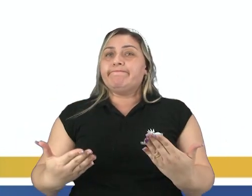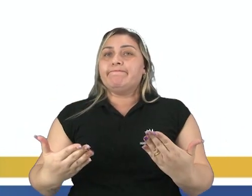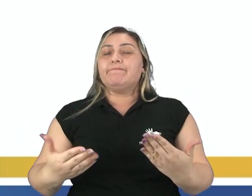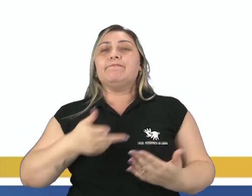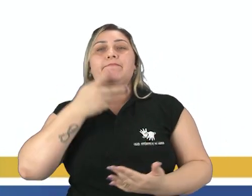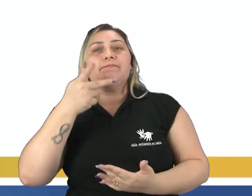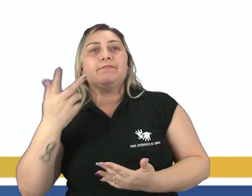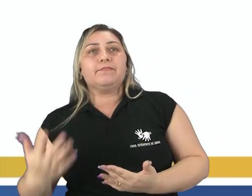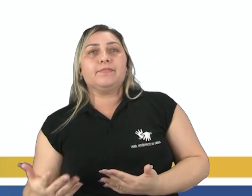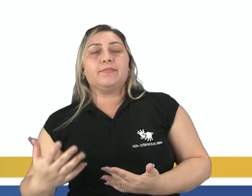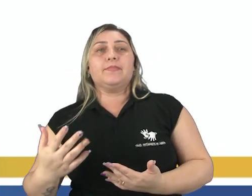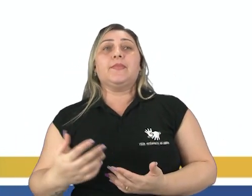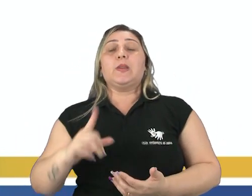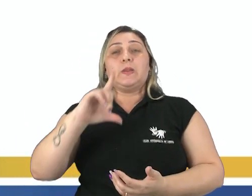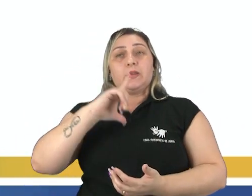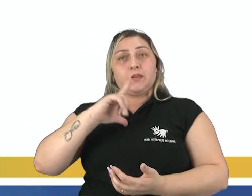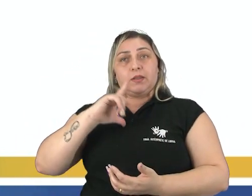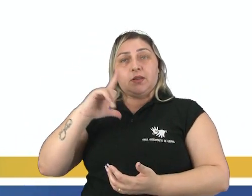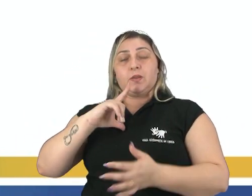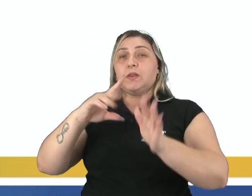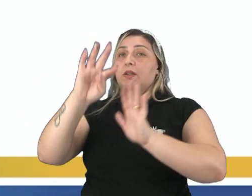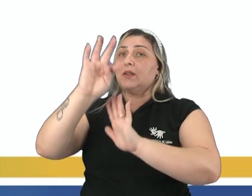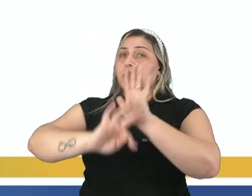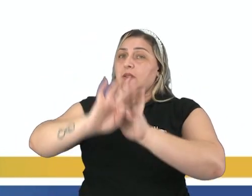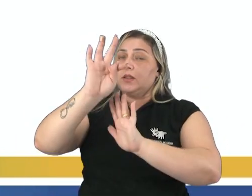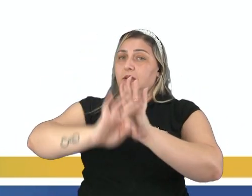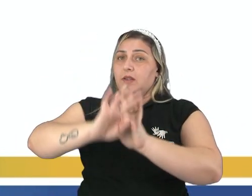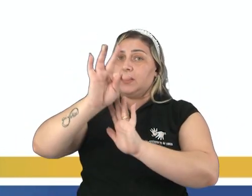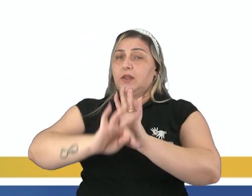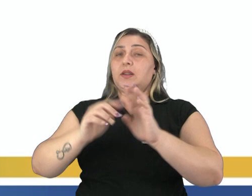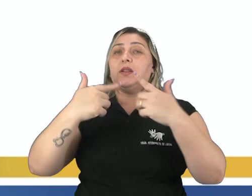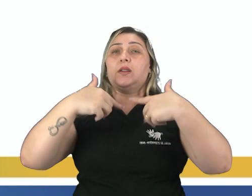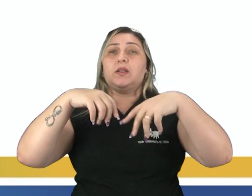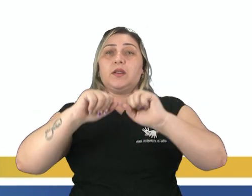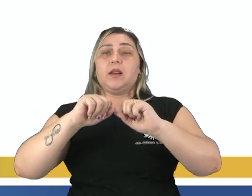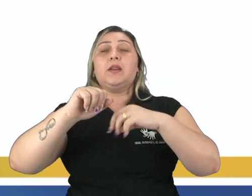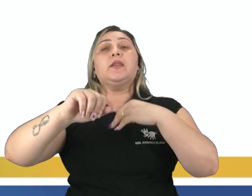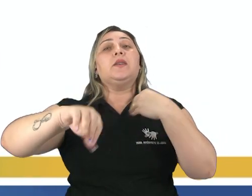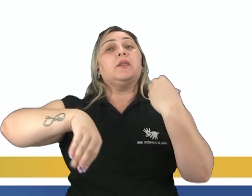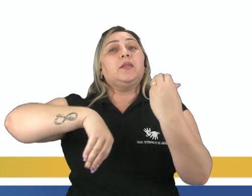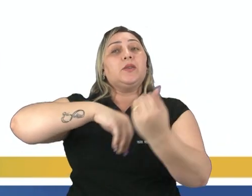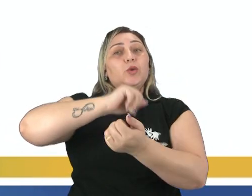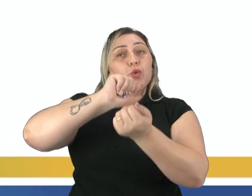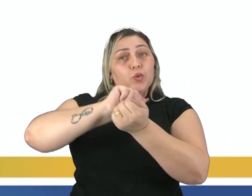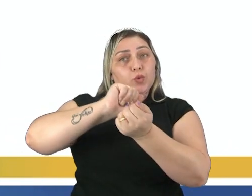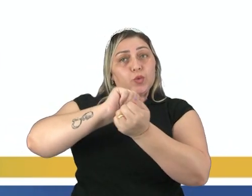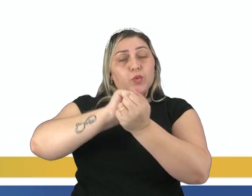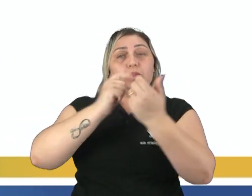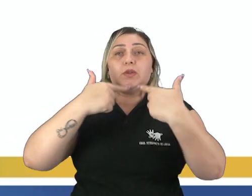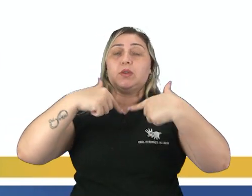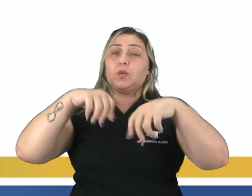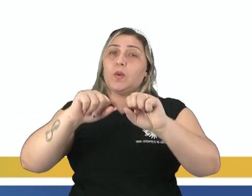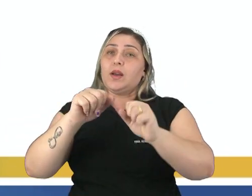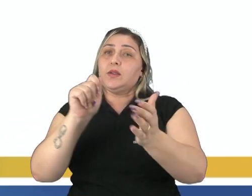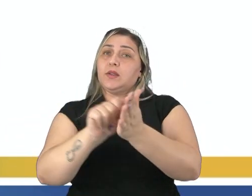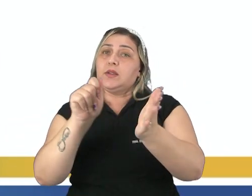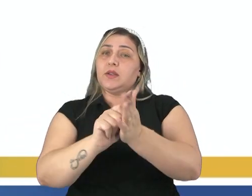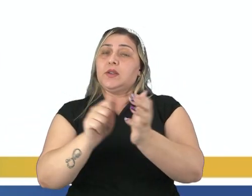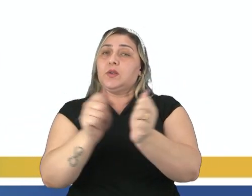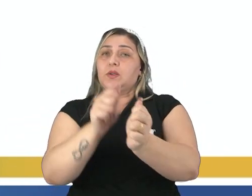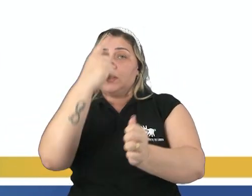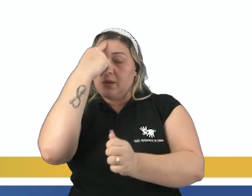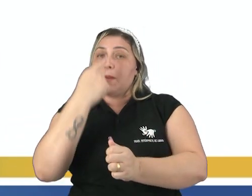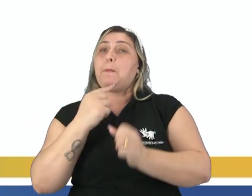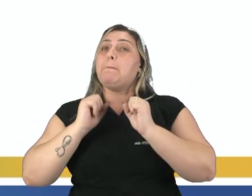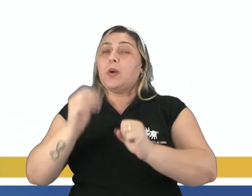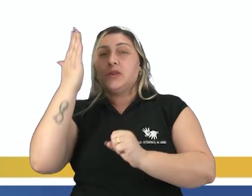como eu falei, quando eu tenho textos em que eles têm a linguagem mista, a linguagem verbal com a não verbal, para que eu